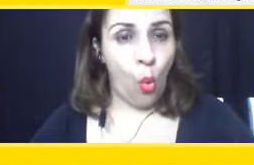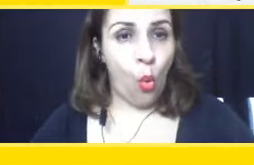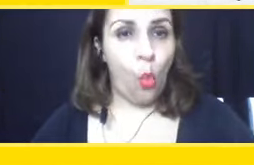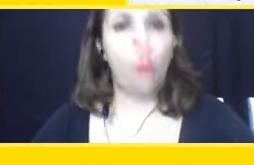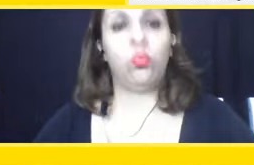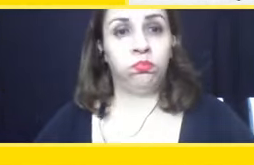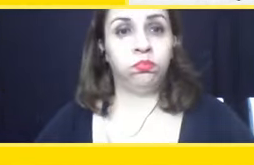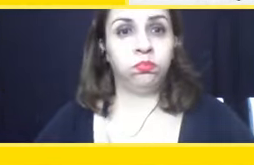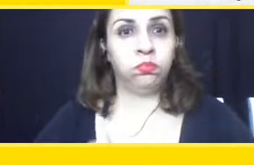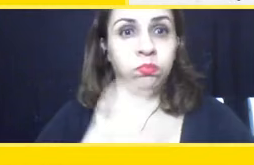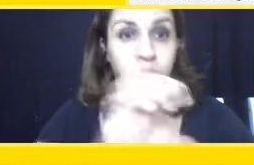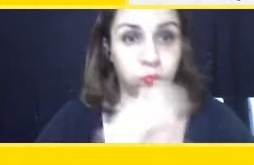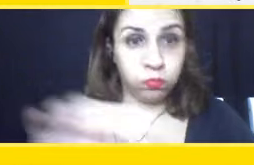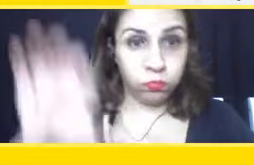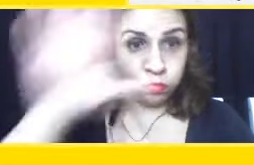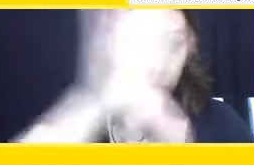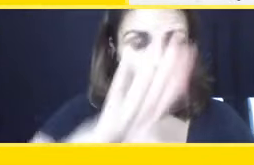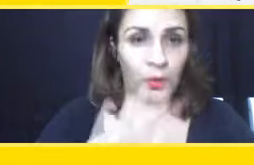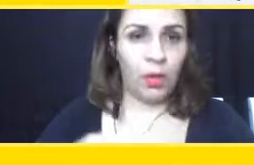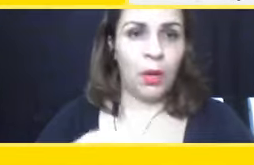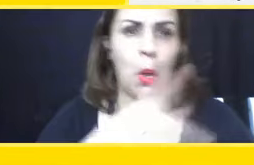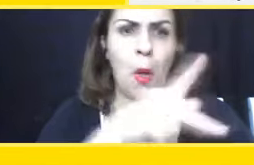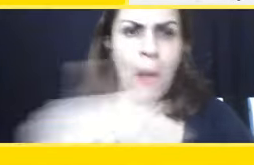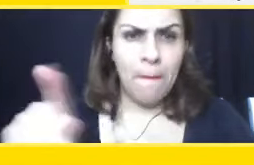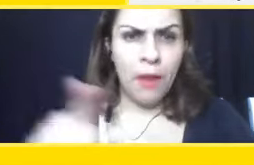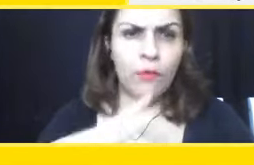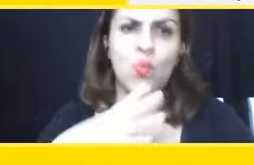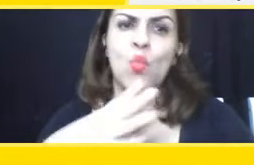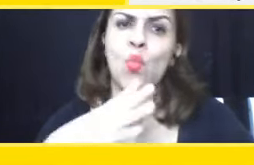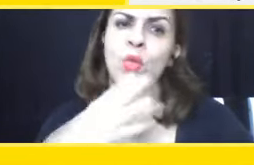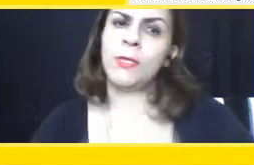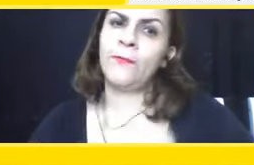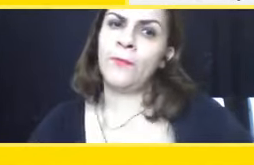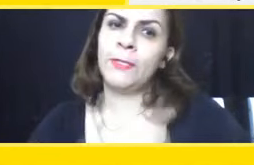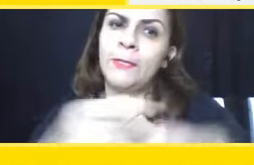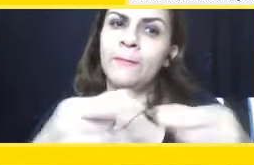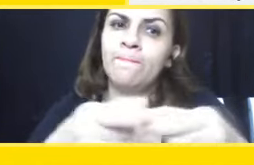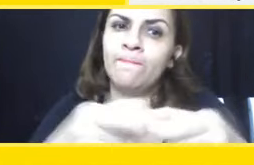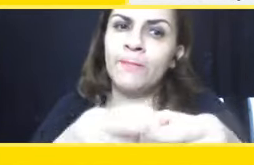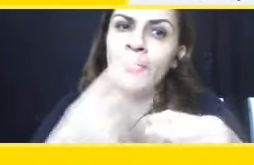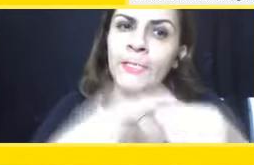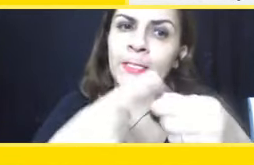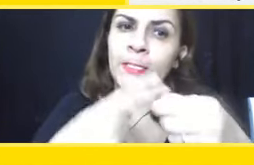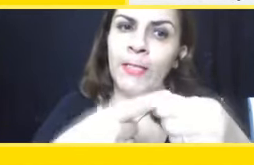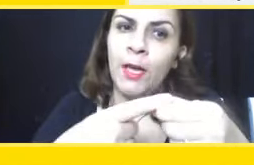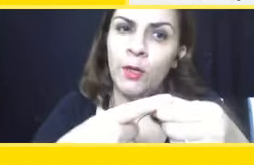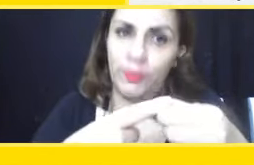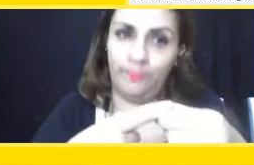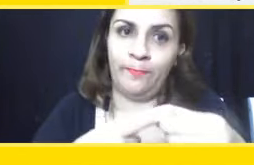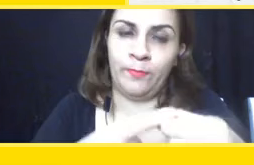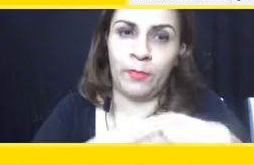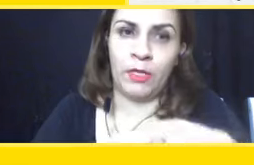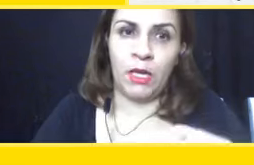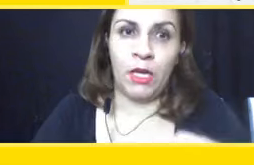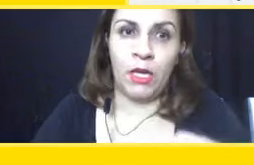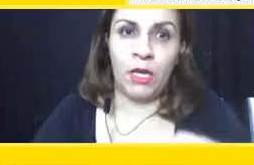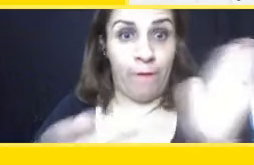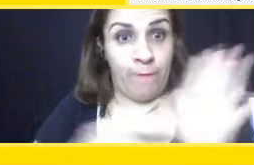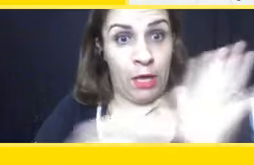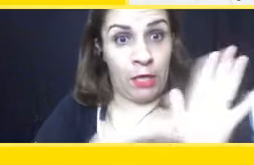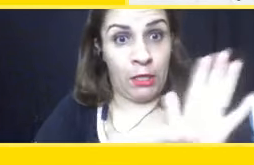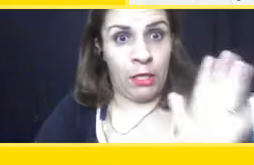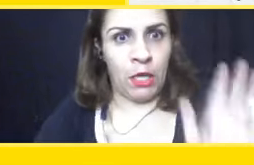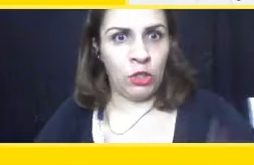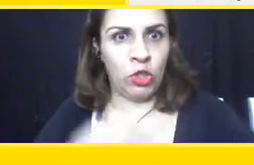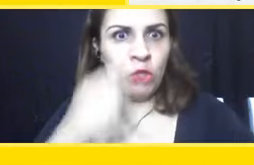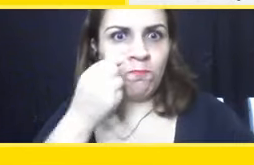seus estados. E os prefeitos conhecem a sua realidade. Então, assim, a gente não pode tomar por verdade,